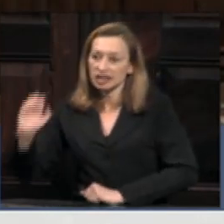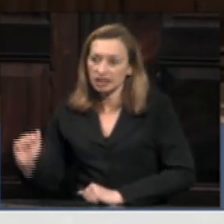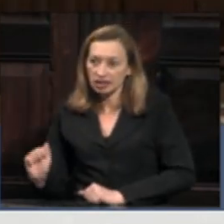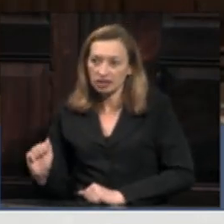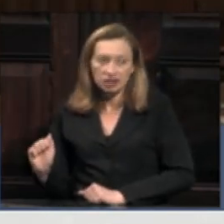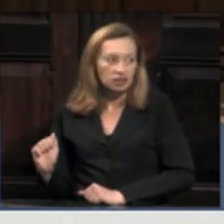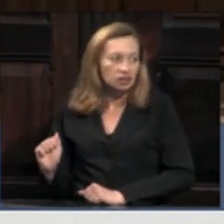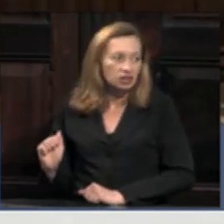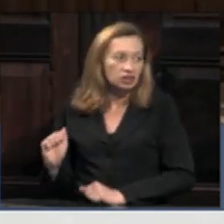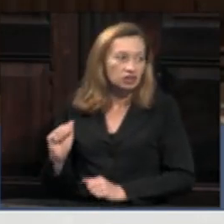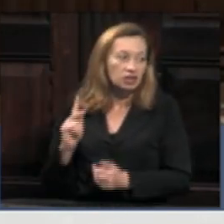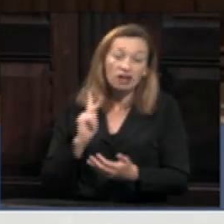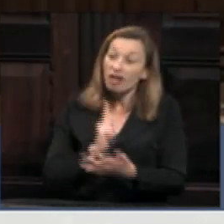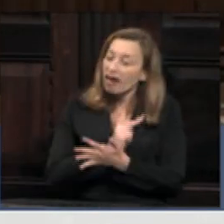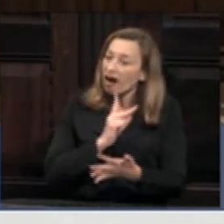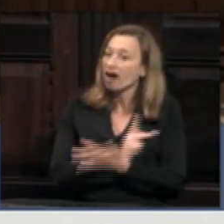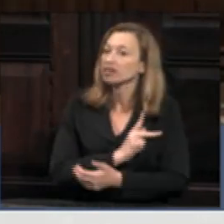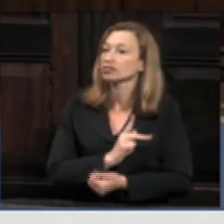é atacado.